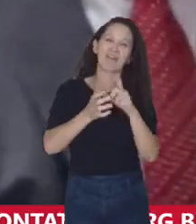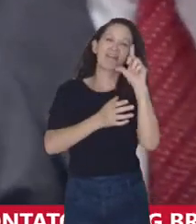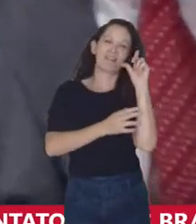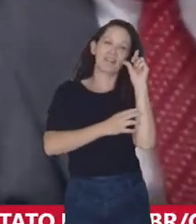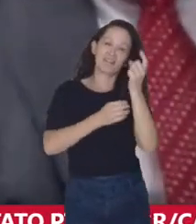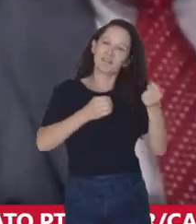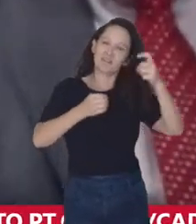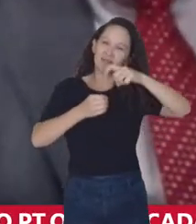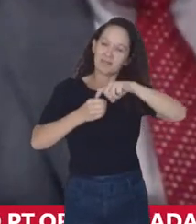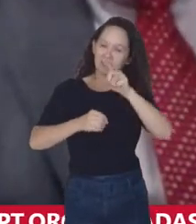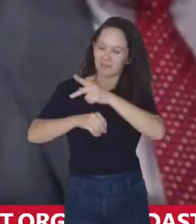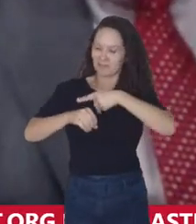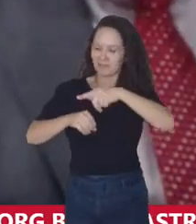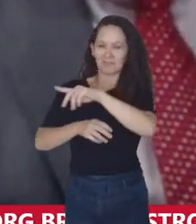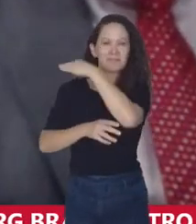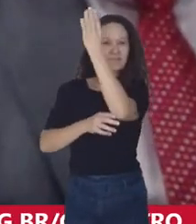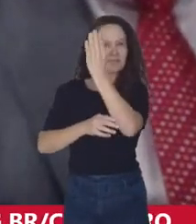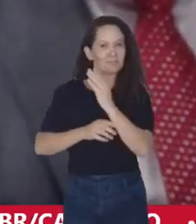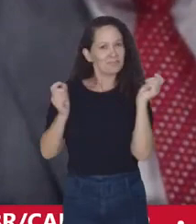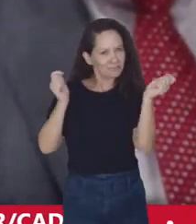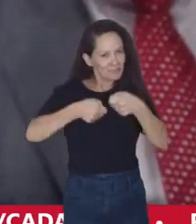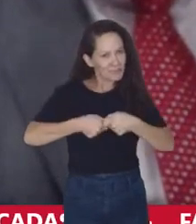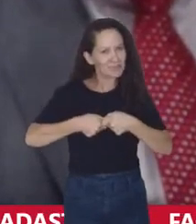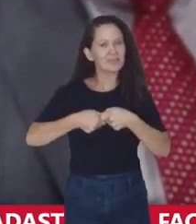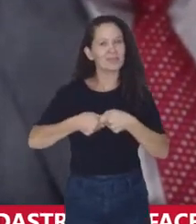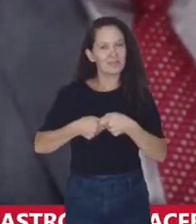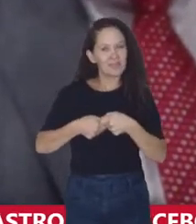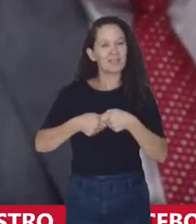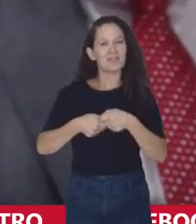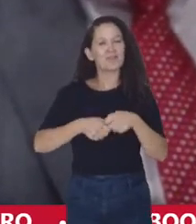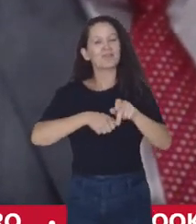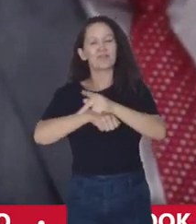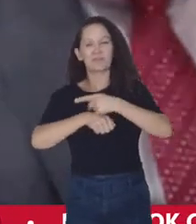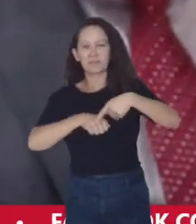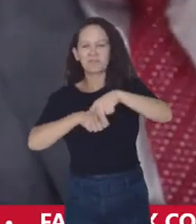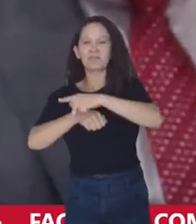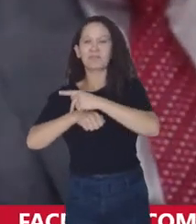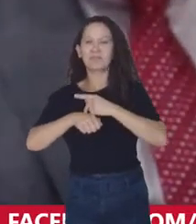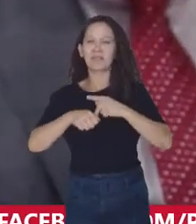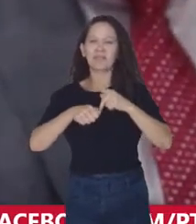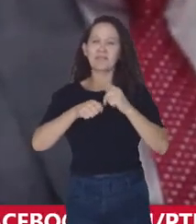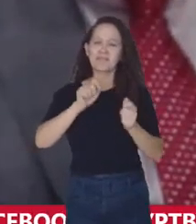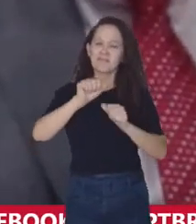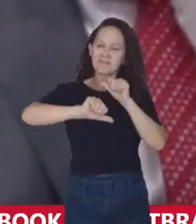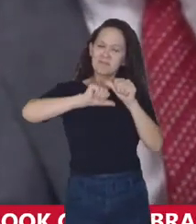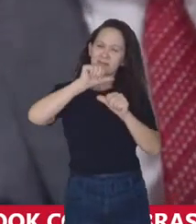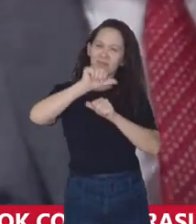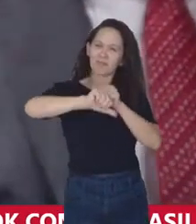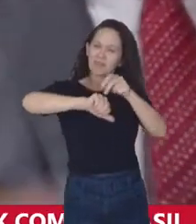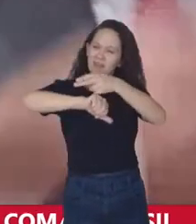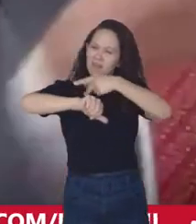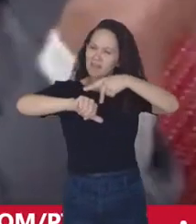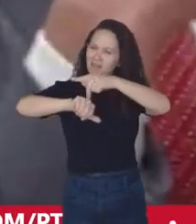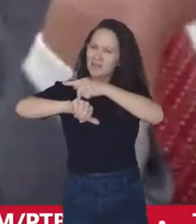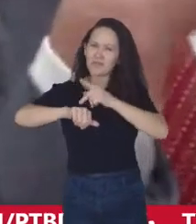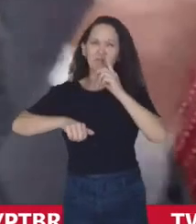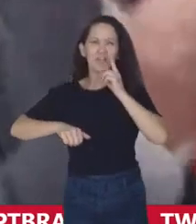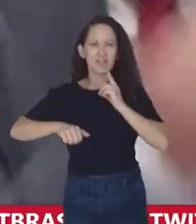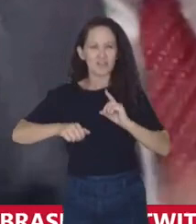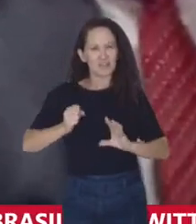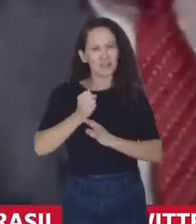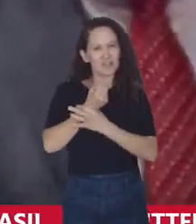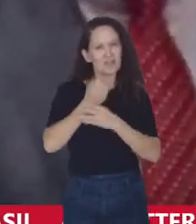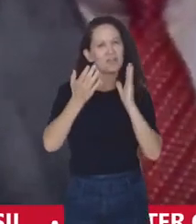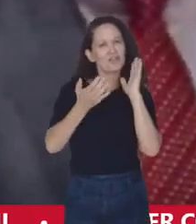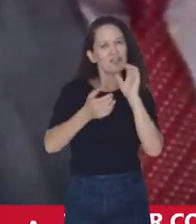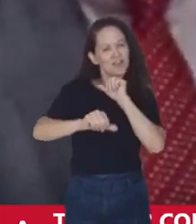de novo para esse país a possibilidade de esse país se transformar numa grande nação, como nós já